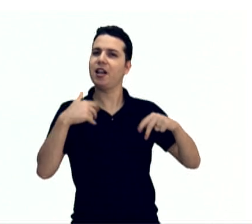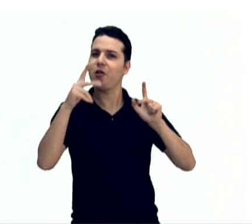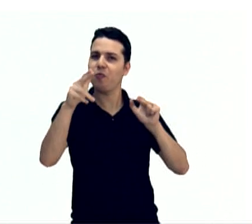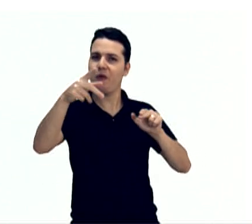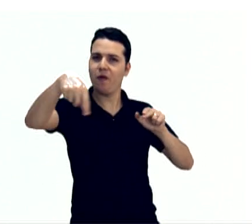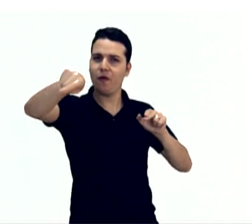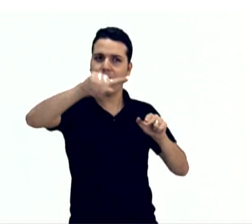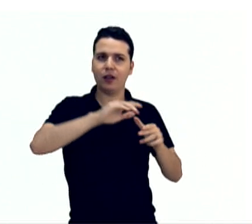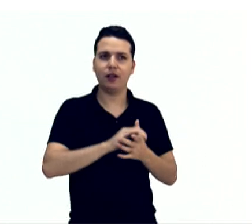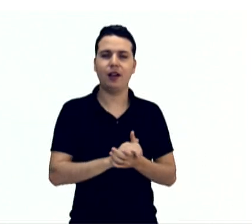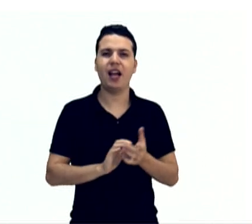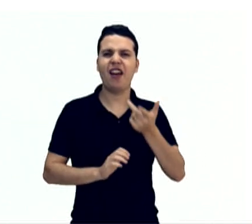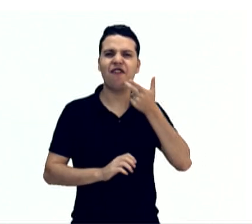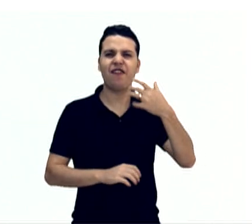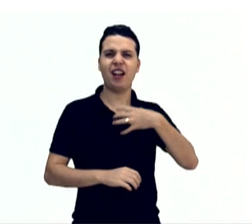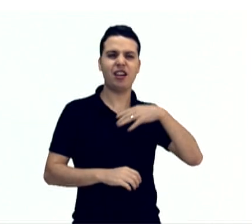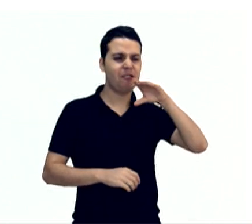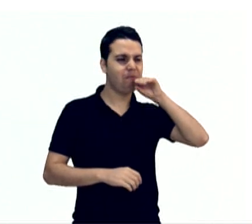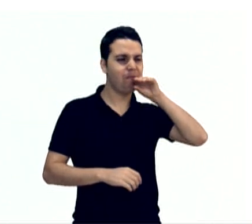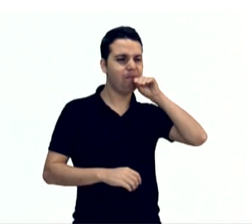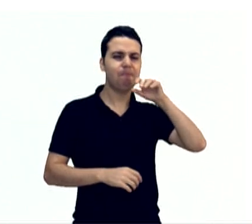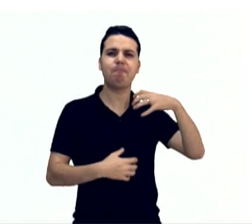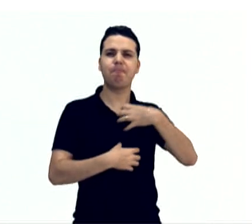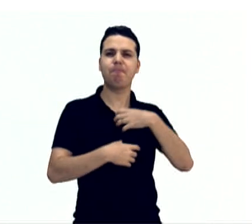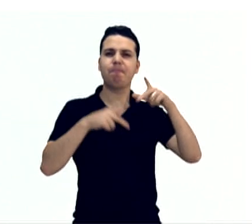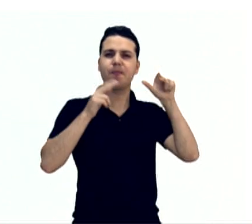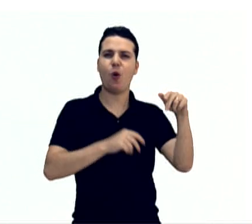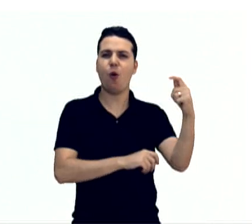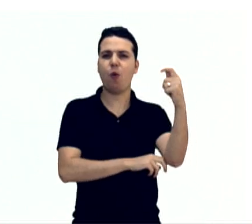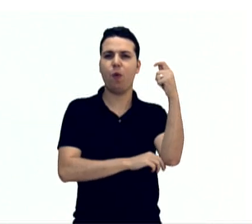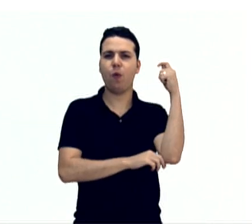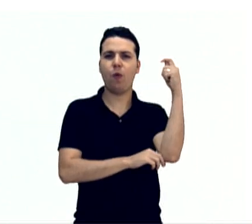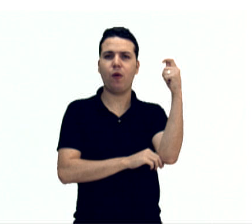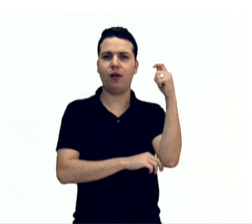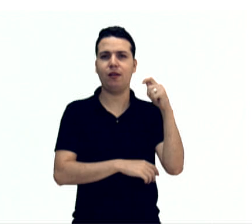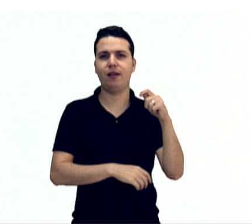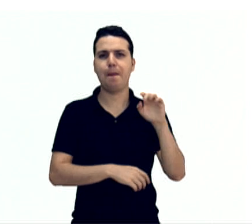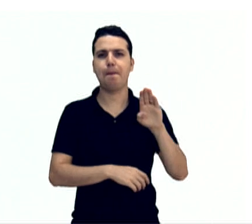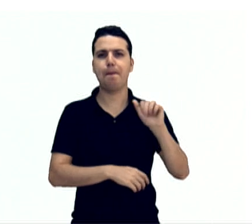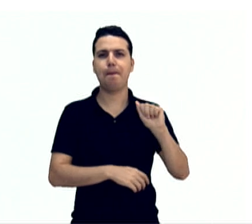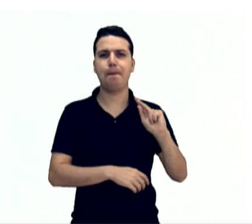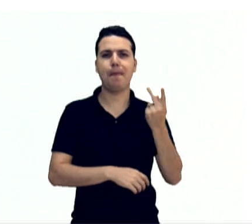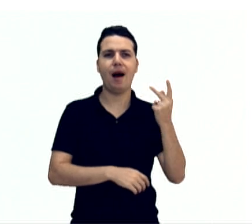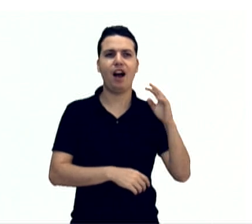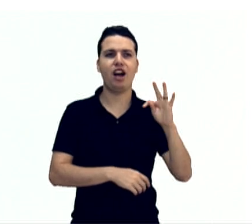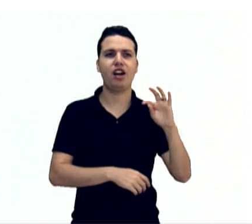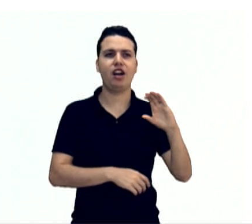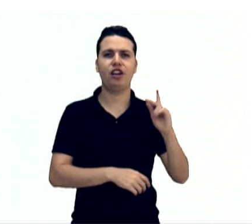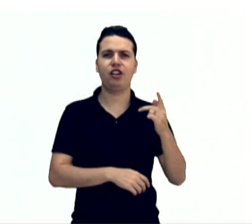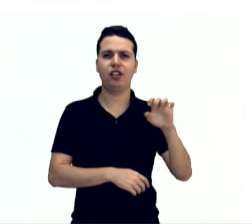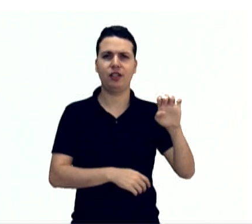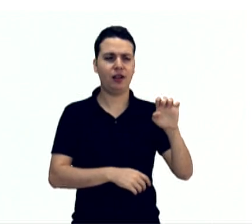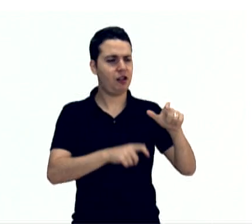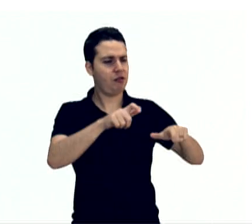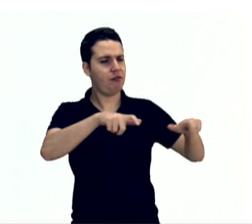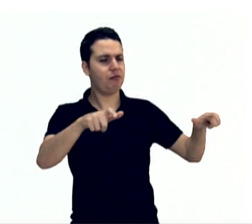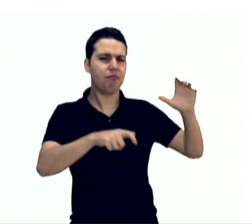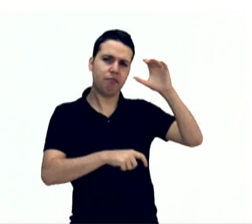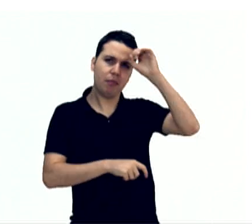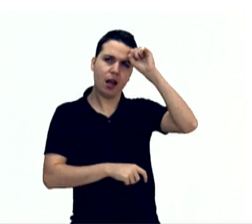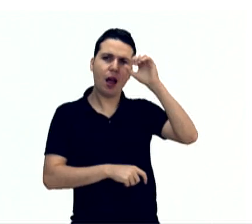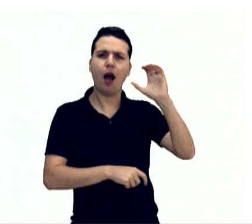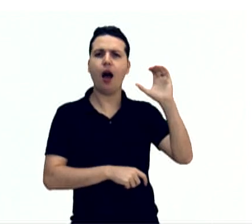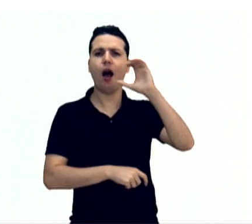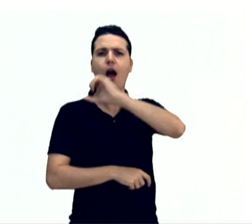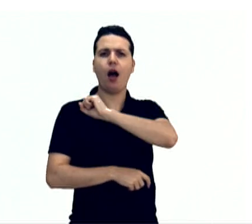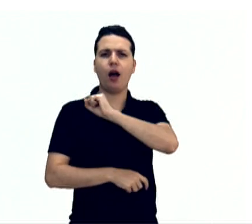falando, né, no gauchês. Mas bate, essa gurizada do Paraná aprende rápido. Logo